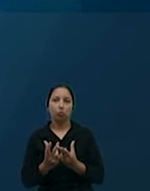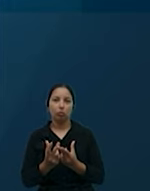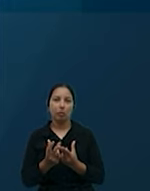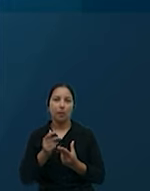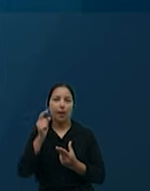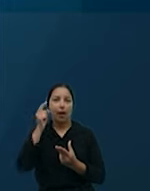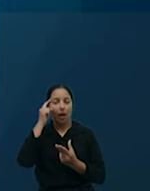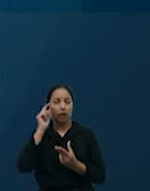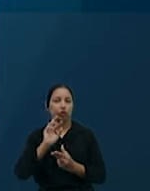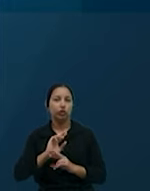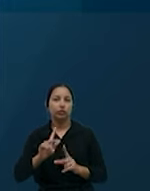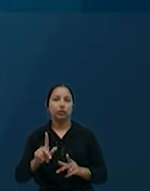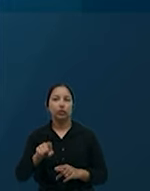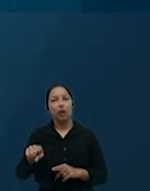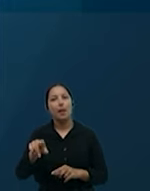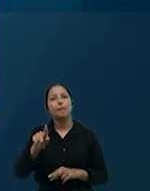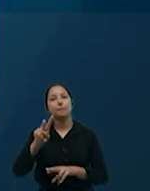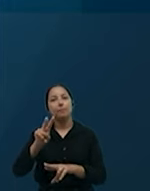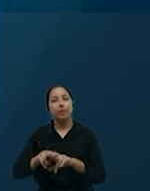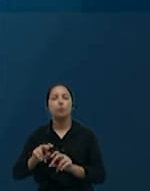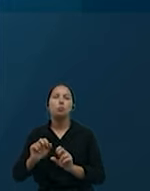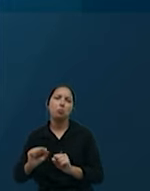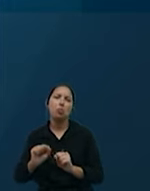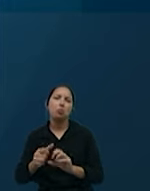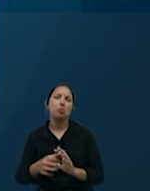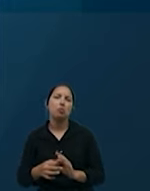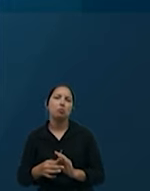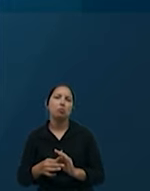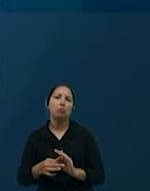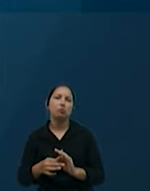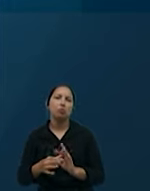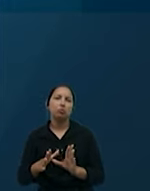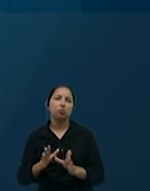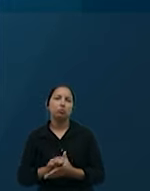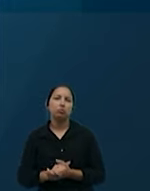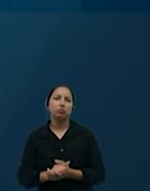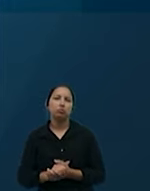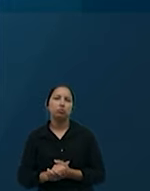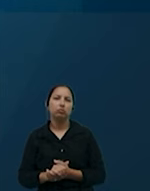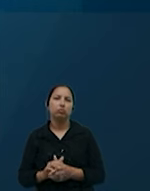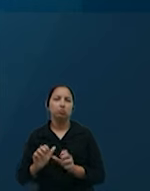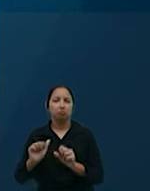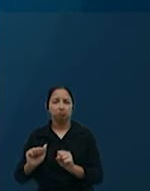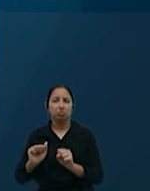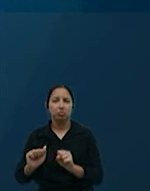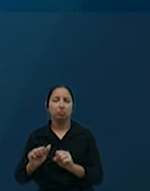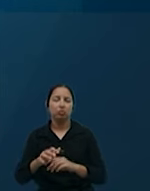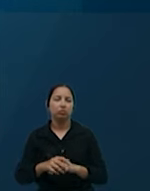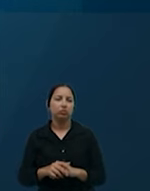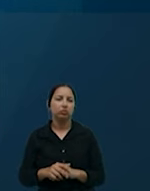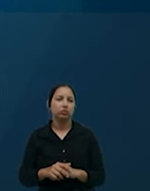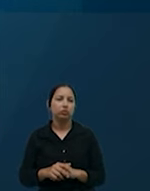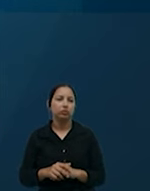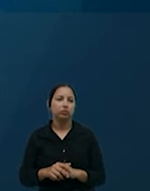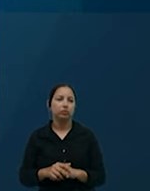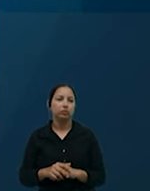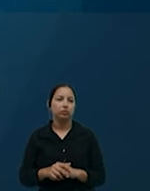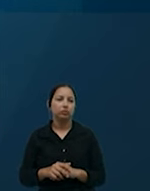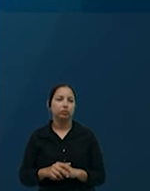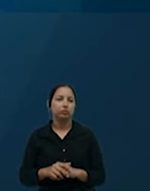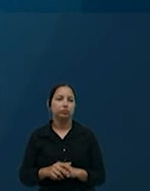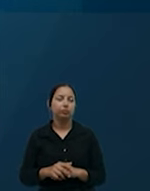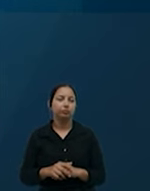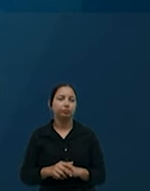que o preso poderia sim, que não seria viável buscar-se aplicação subsidiária da